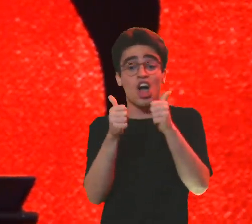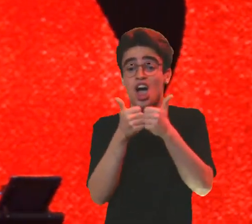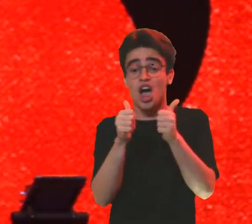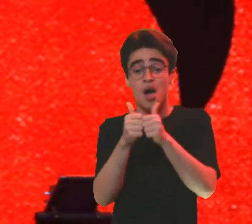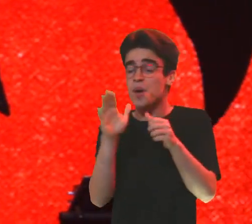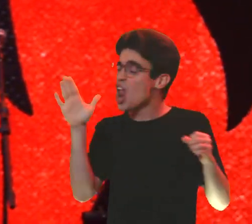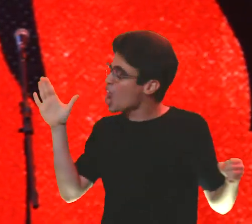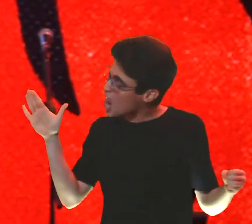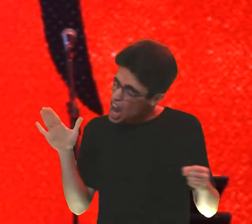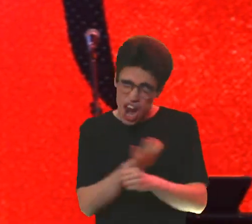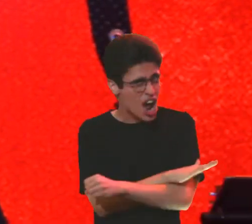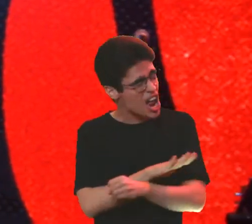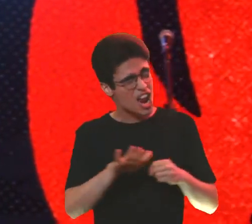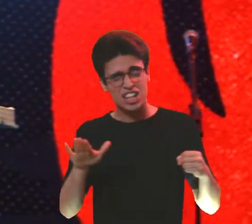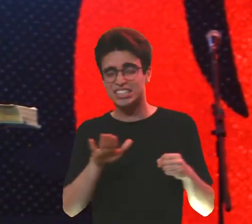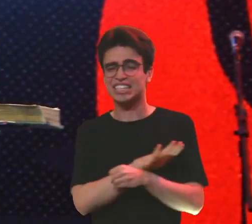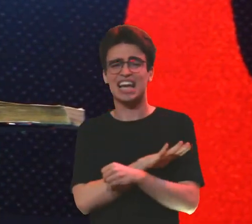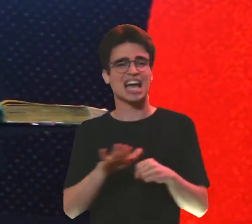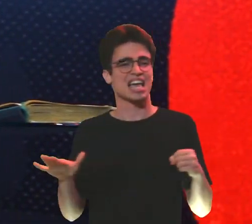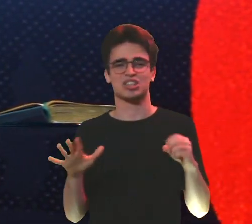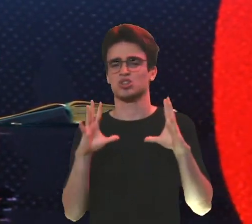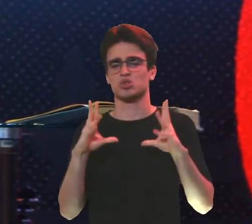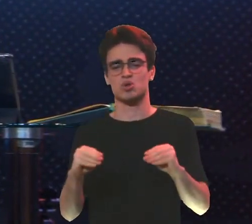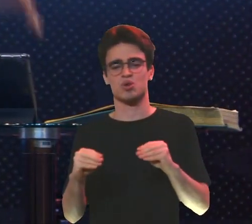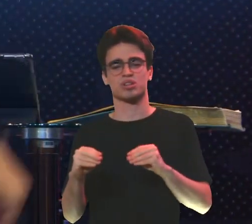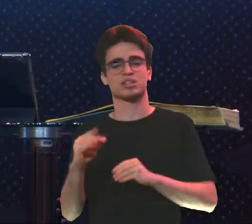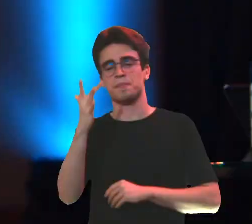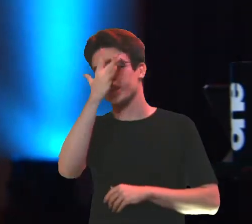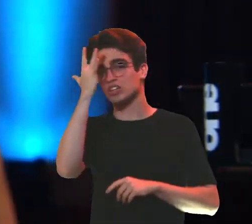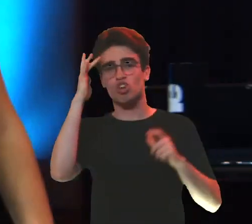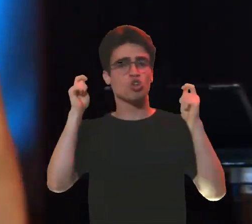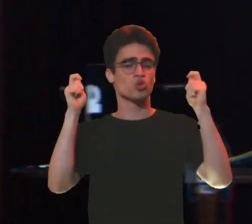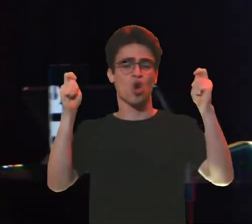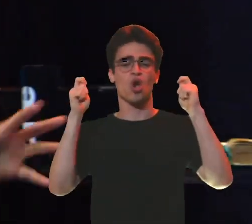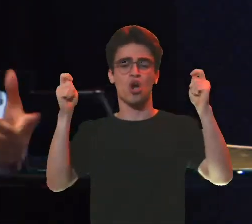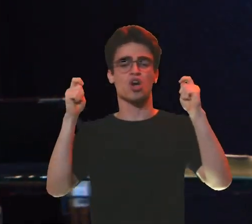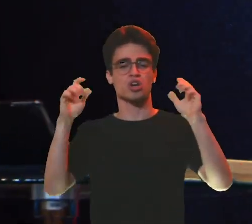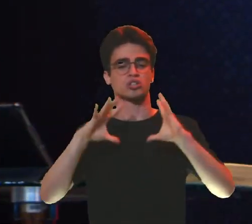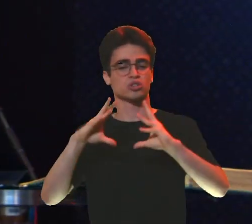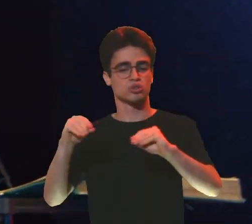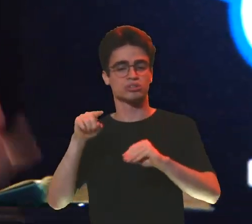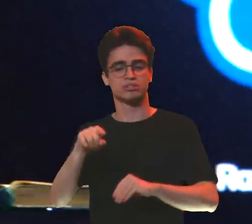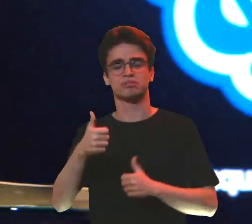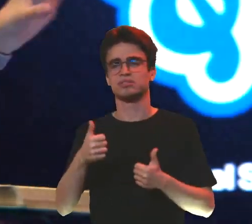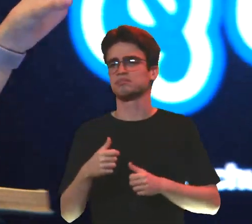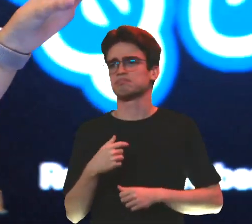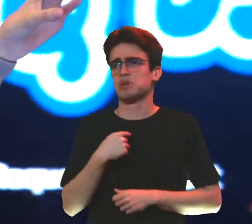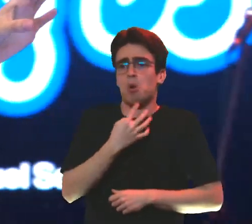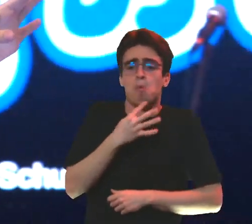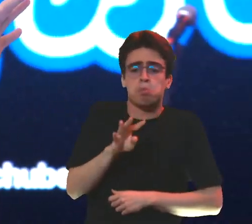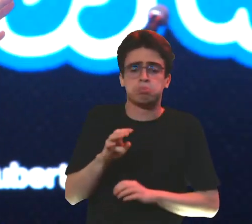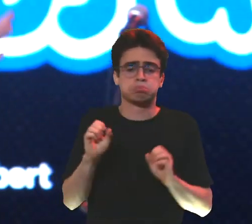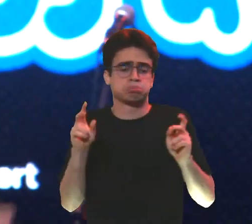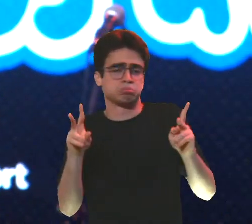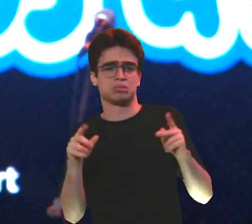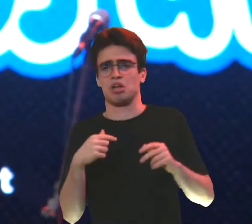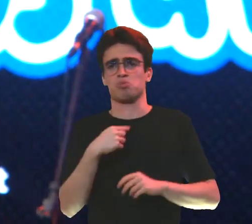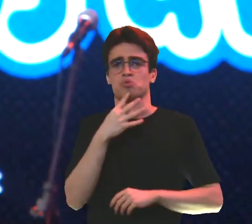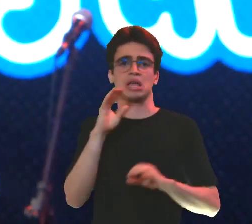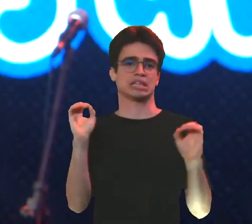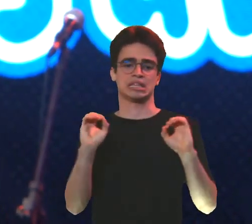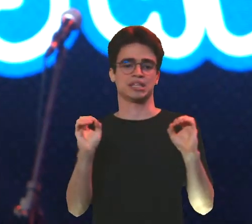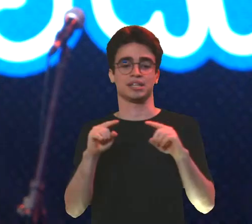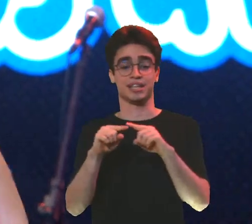tão lotado na minha vida, não tinha espaço. Todo mundo, todos os torcedores lá. Beleza, assim, eu não conhecia muito torcida organizada até